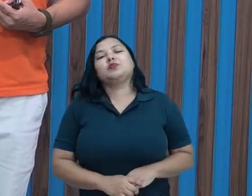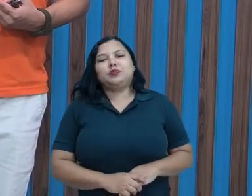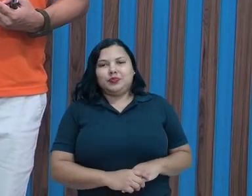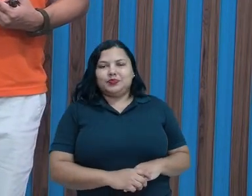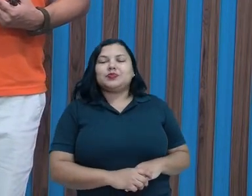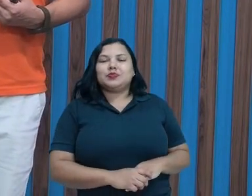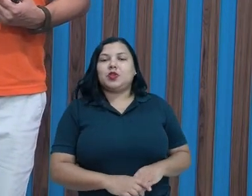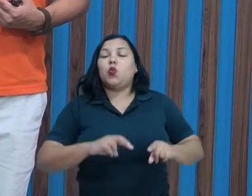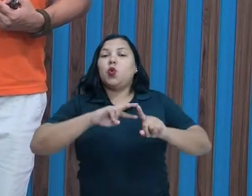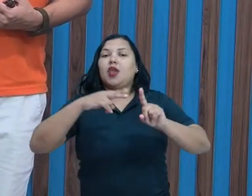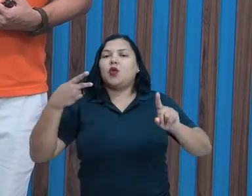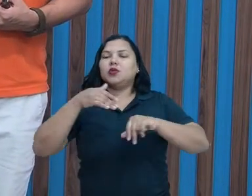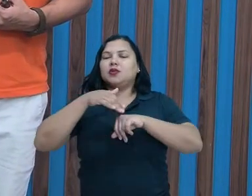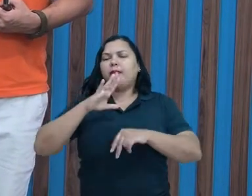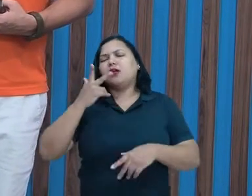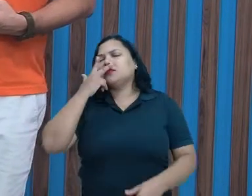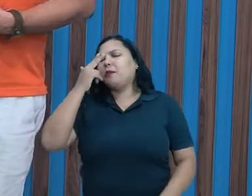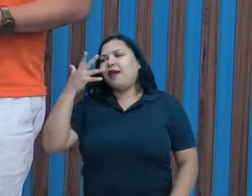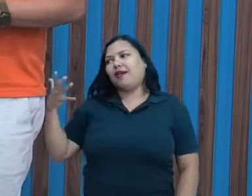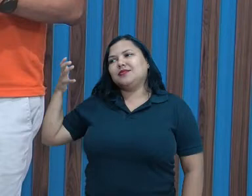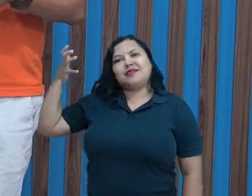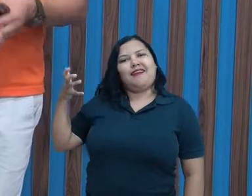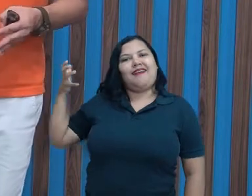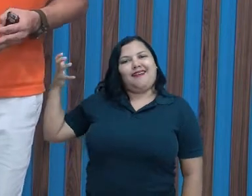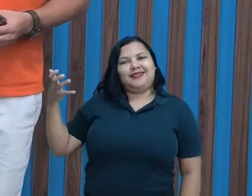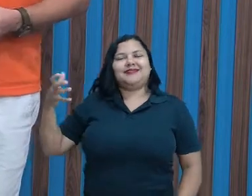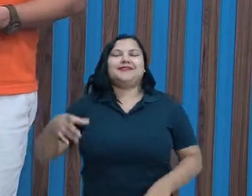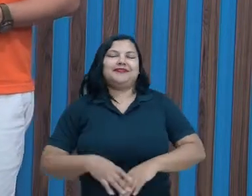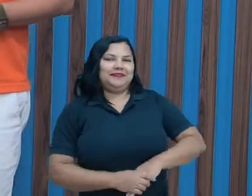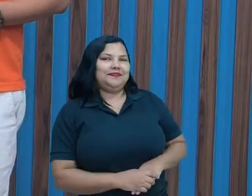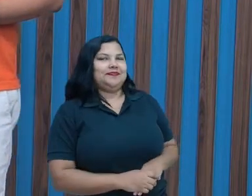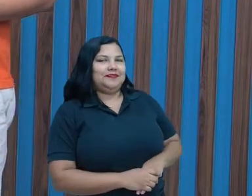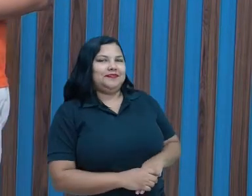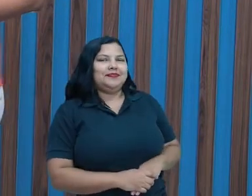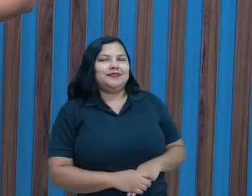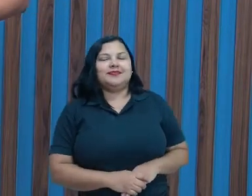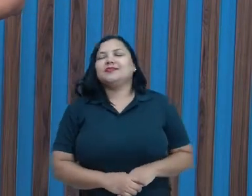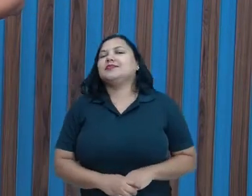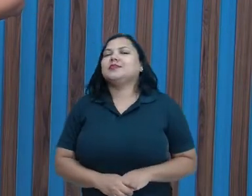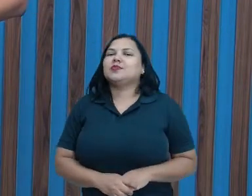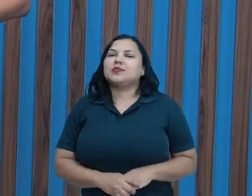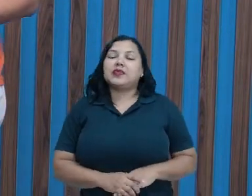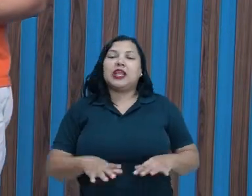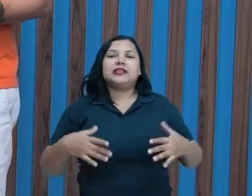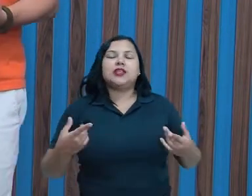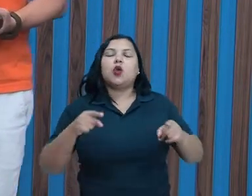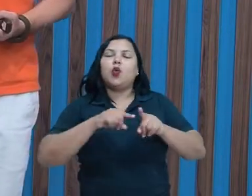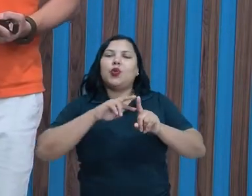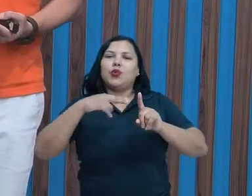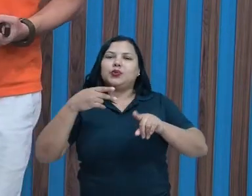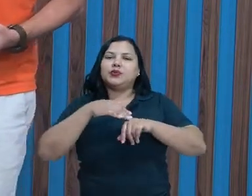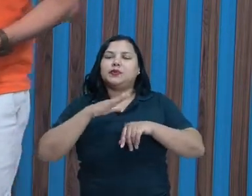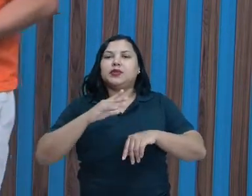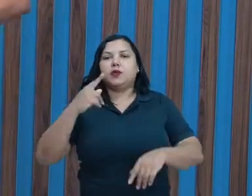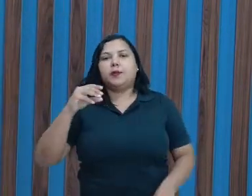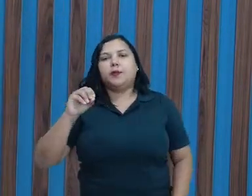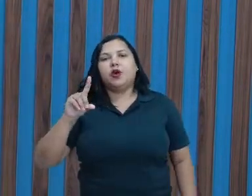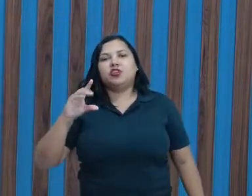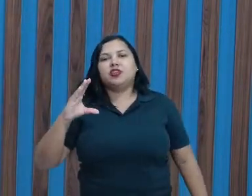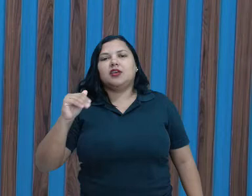ferramenta a mais, similar àquele, que é o caso do rádio, e hoje, similar a isso, uma ferramenta a mais é o podcast,